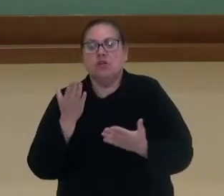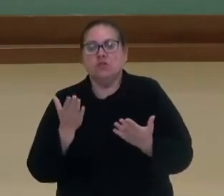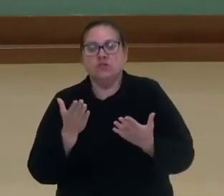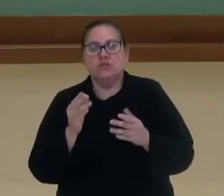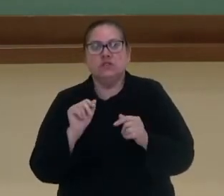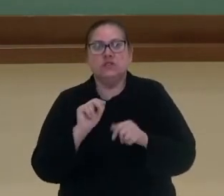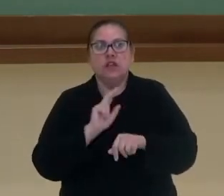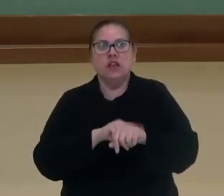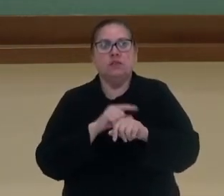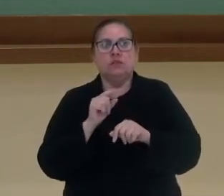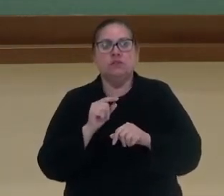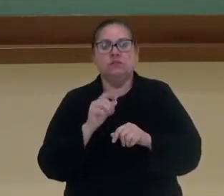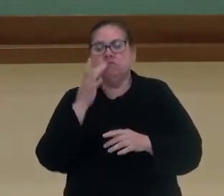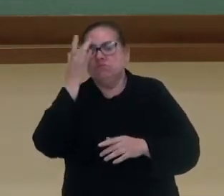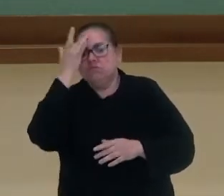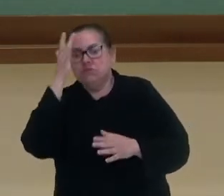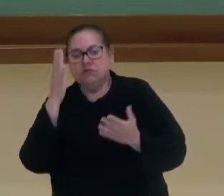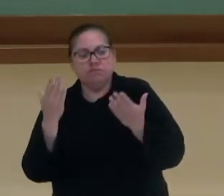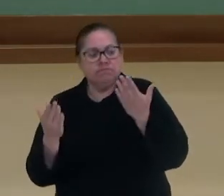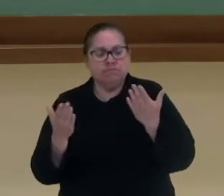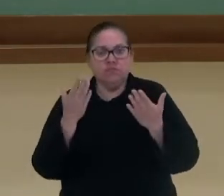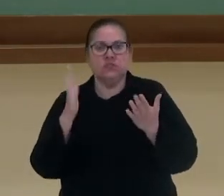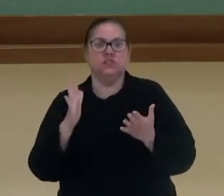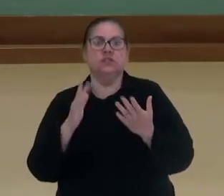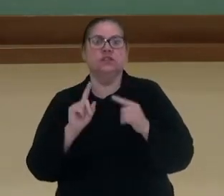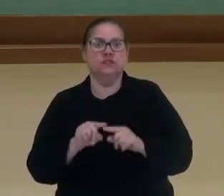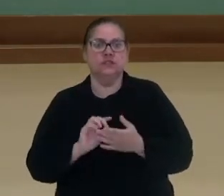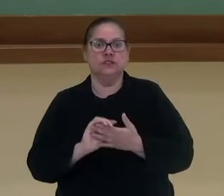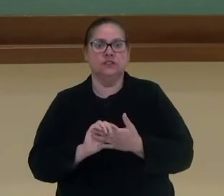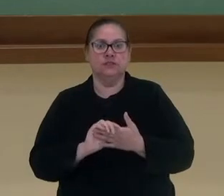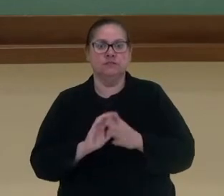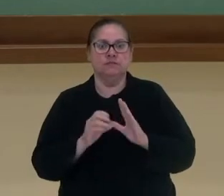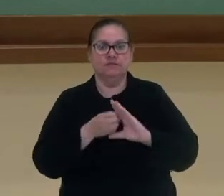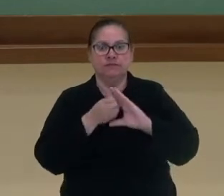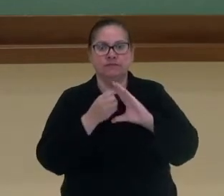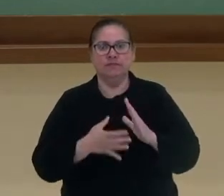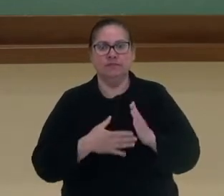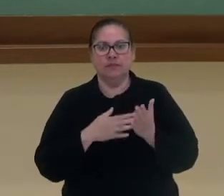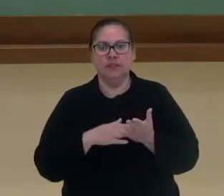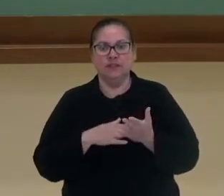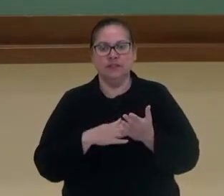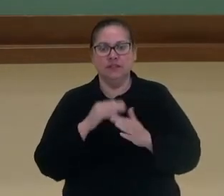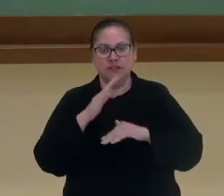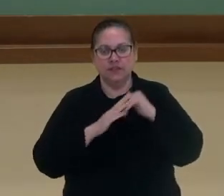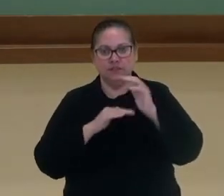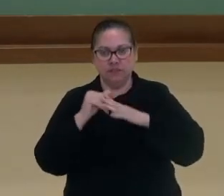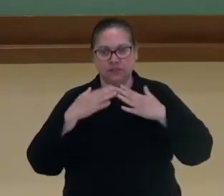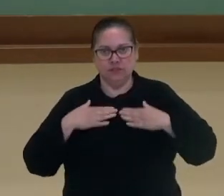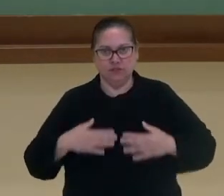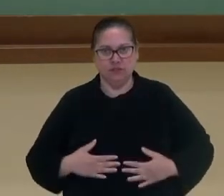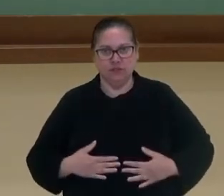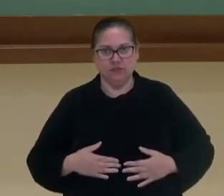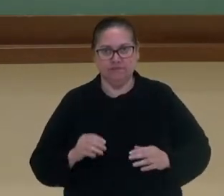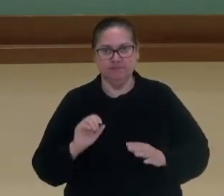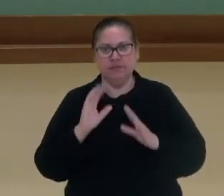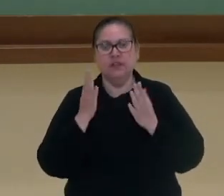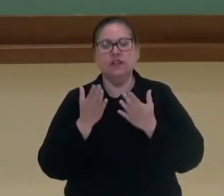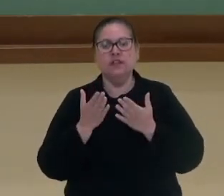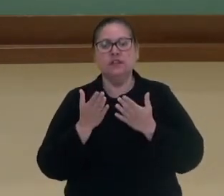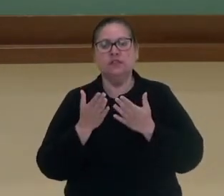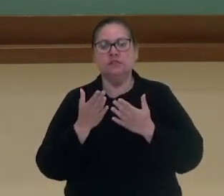imprevisível, as incertezas que são o que caracterizam as práticas corporais de aventura.